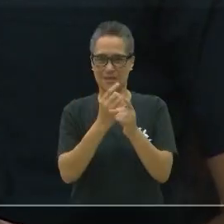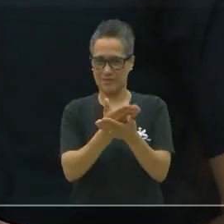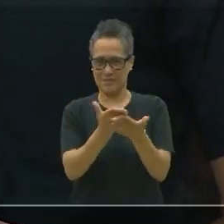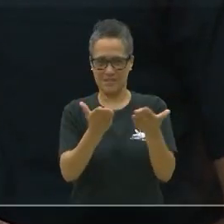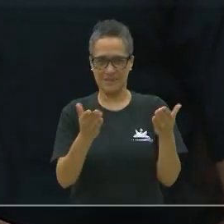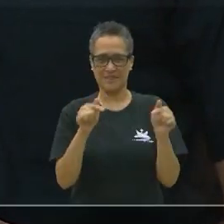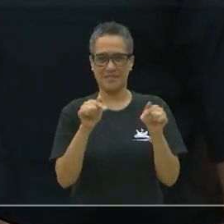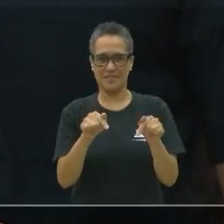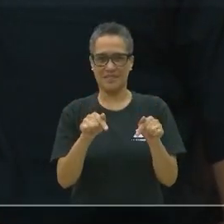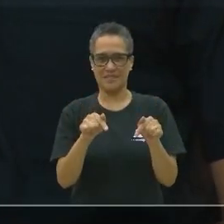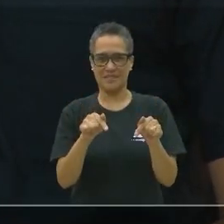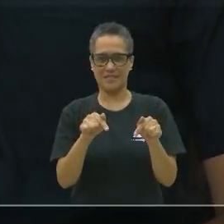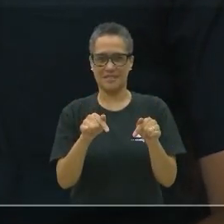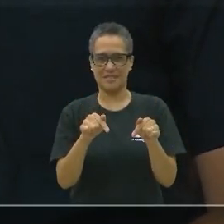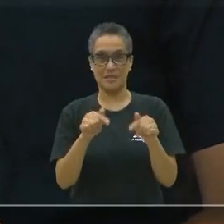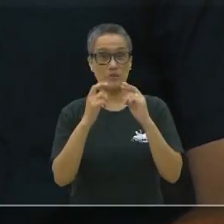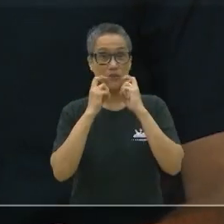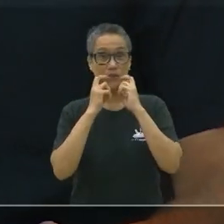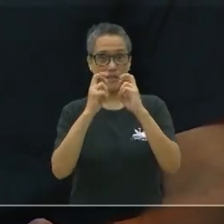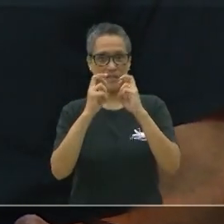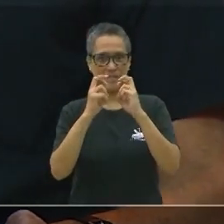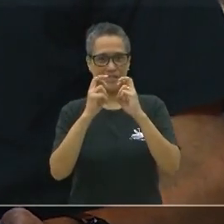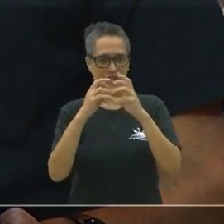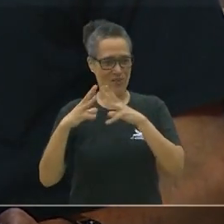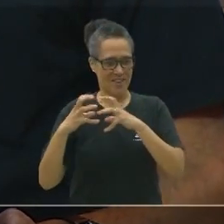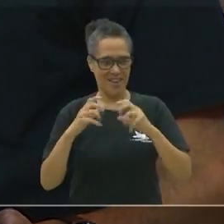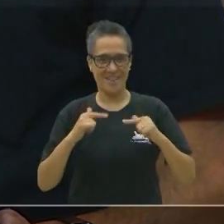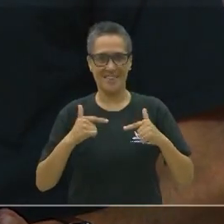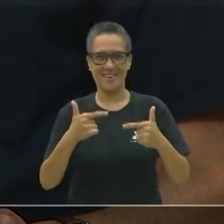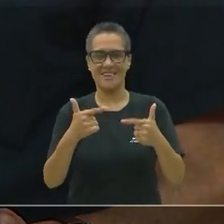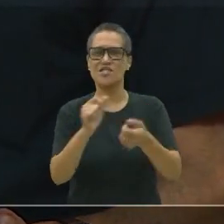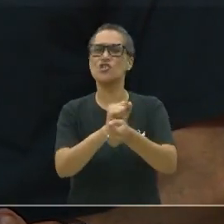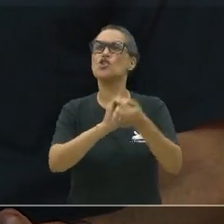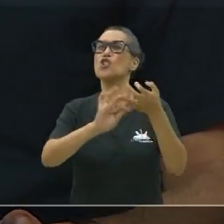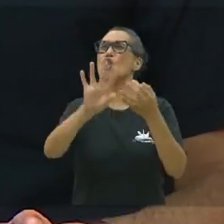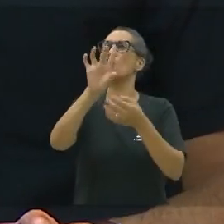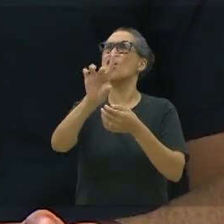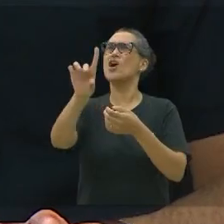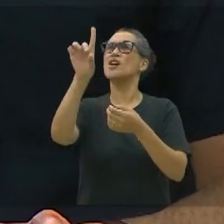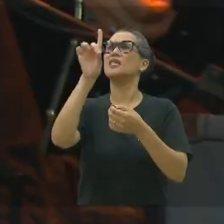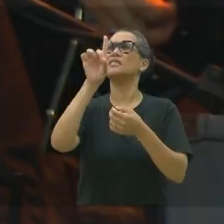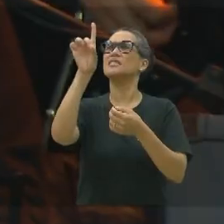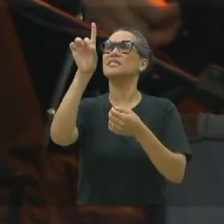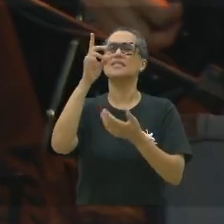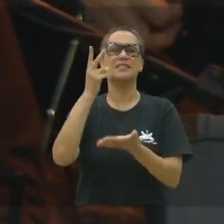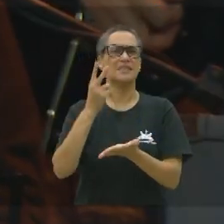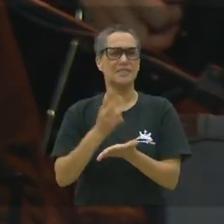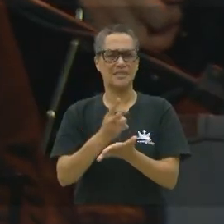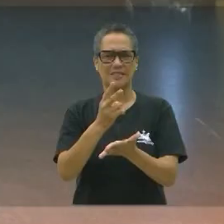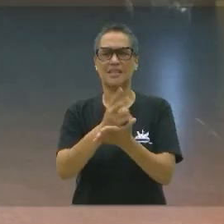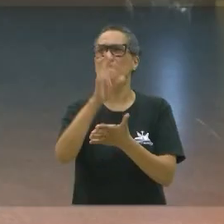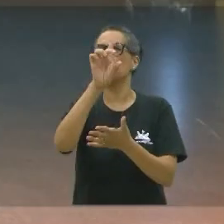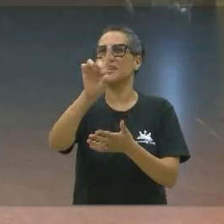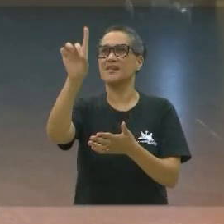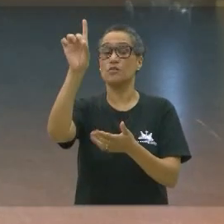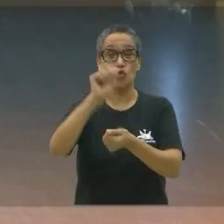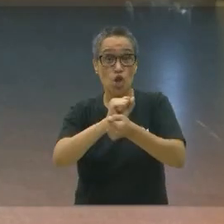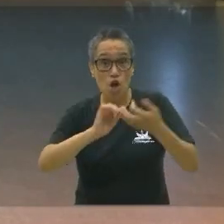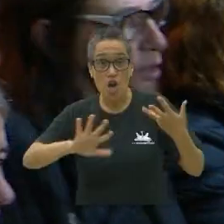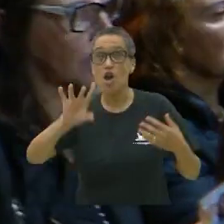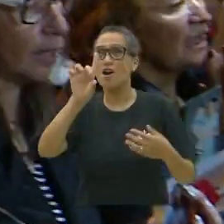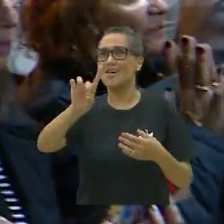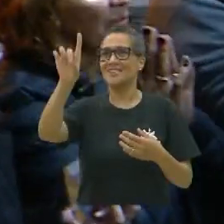O nosso grito de guerra é, Padre, glória a Deus. Sempre a Deus. Glória a